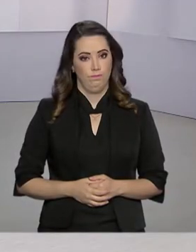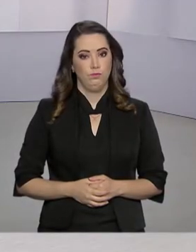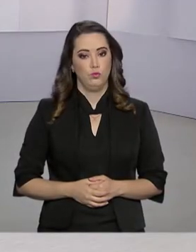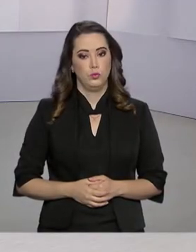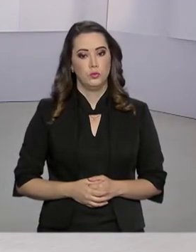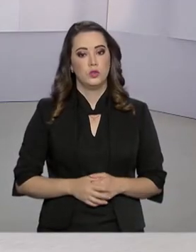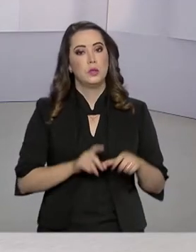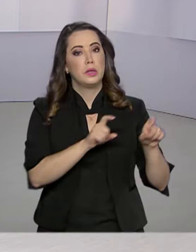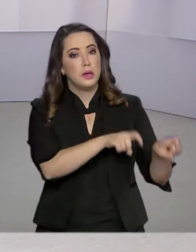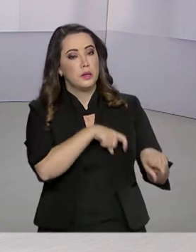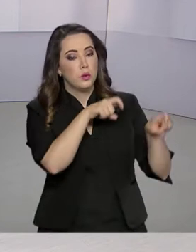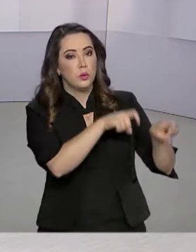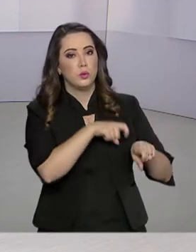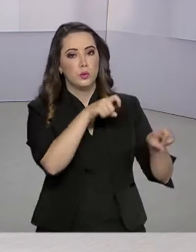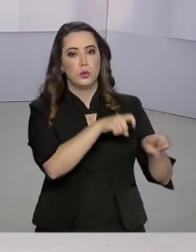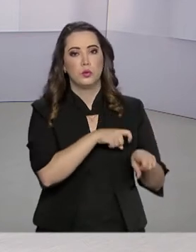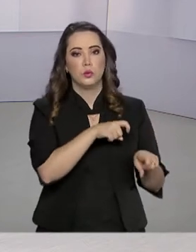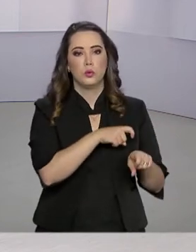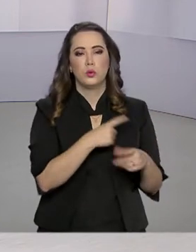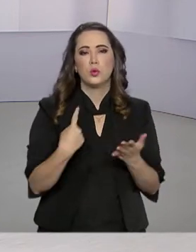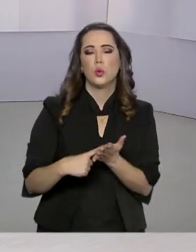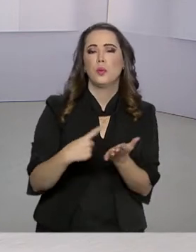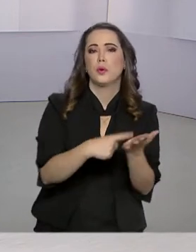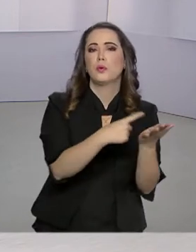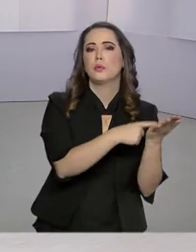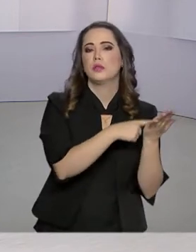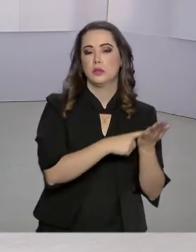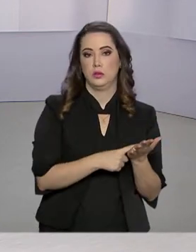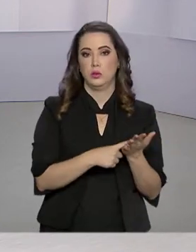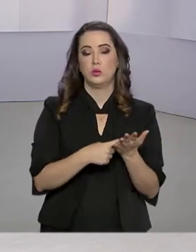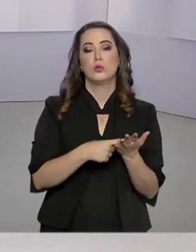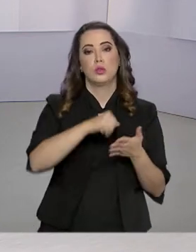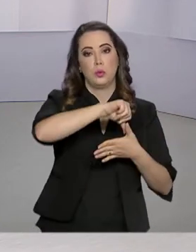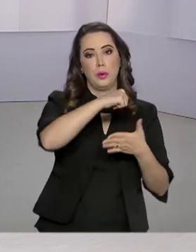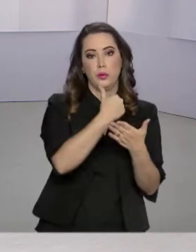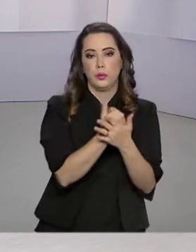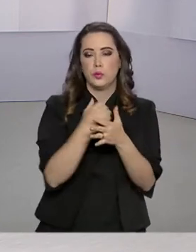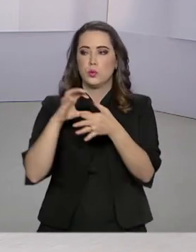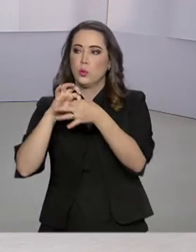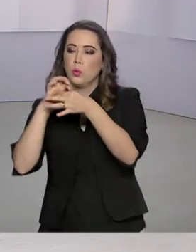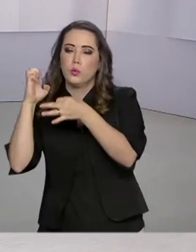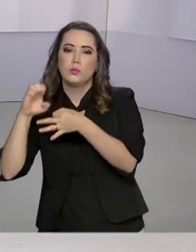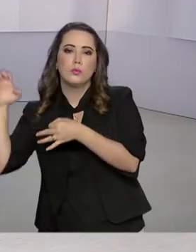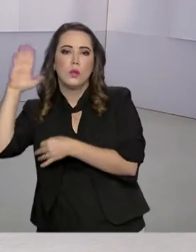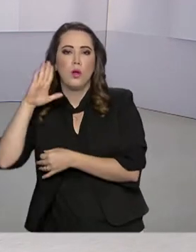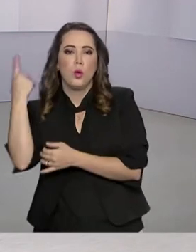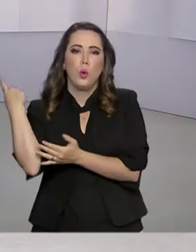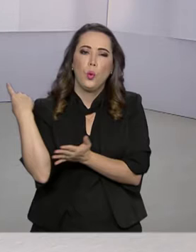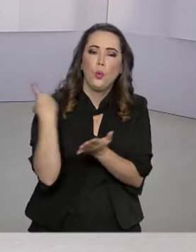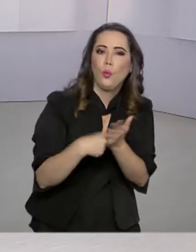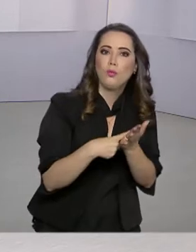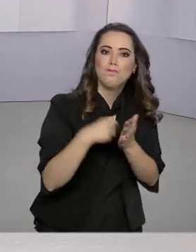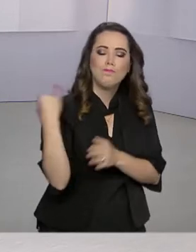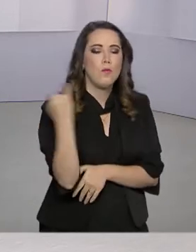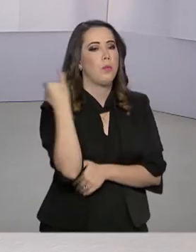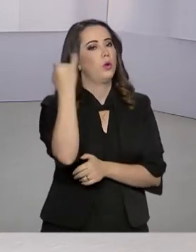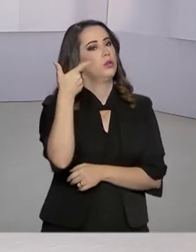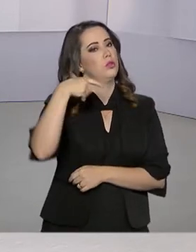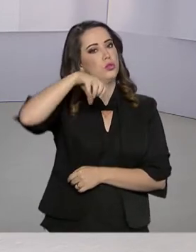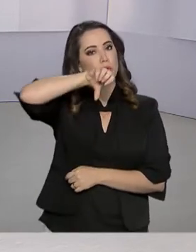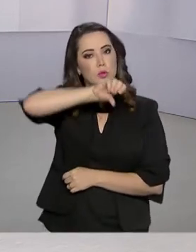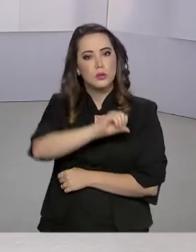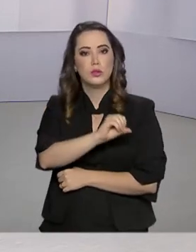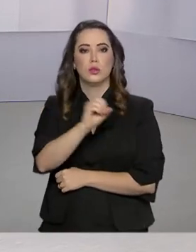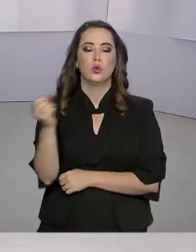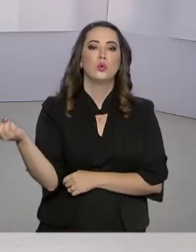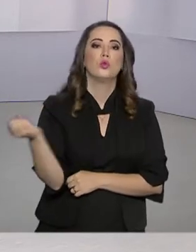Na agricultura, acordos históricos como firmado entre o Mercosul e a União Europeia marcaram 2019. A conquista